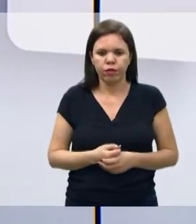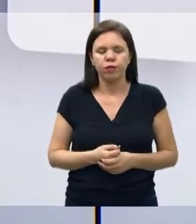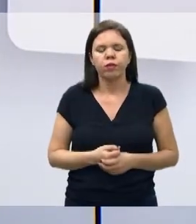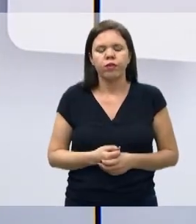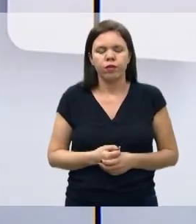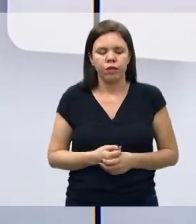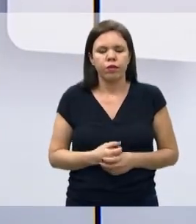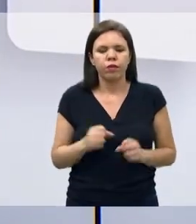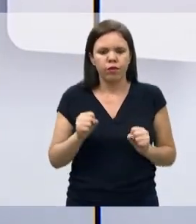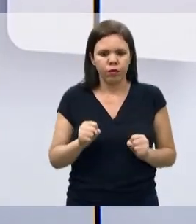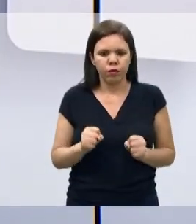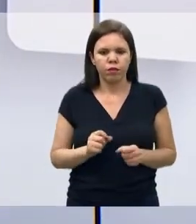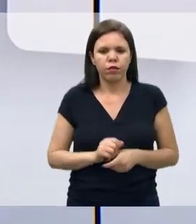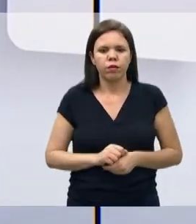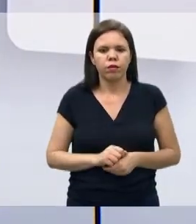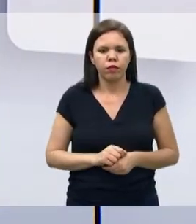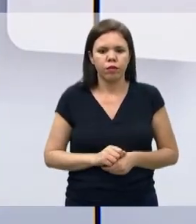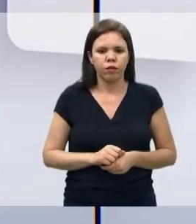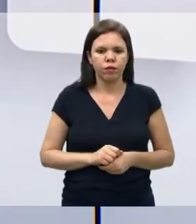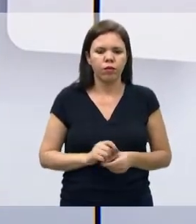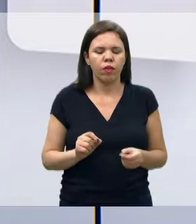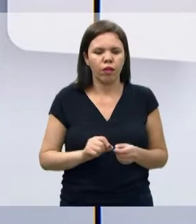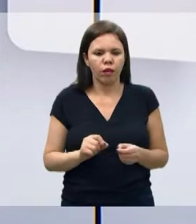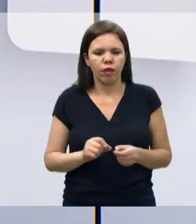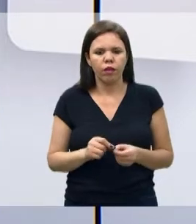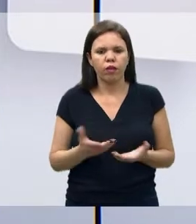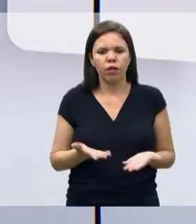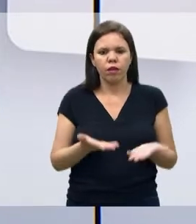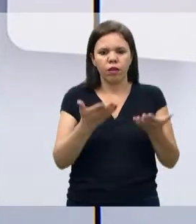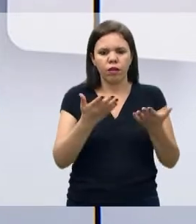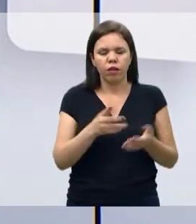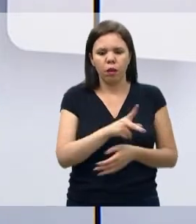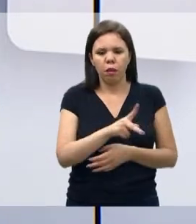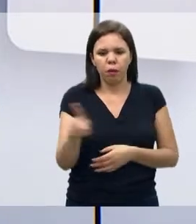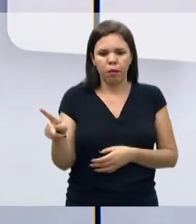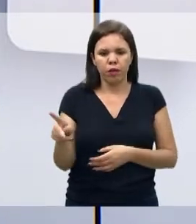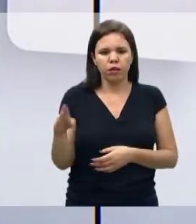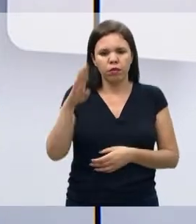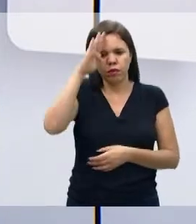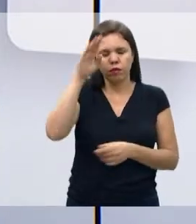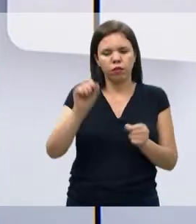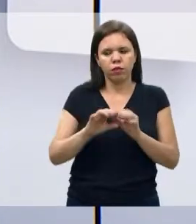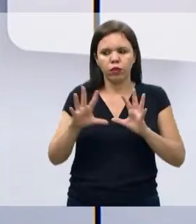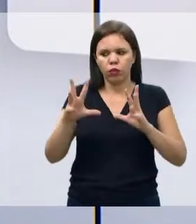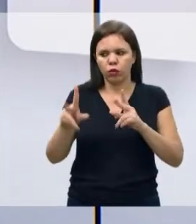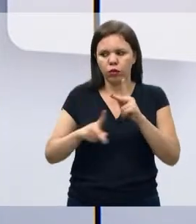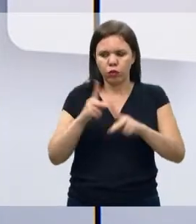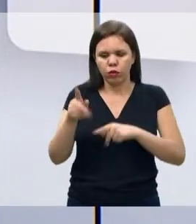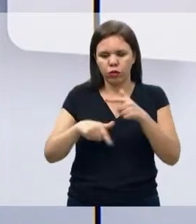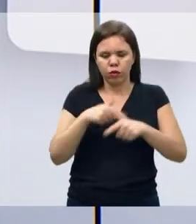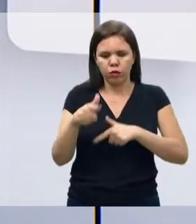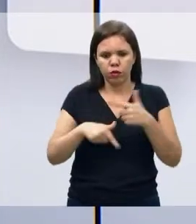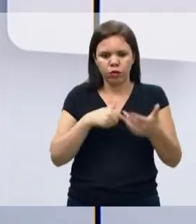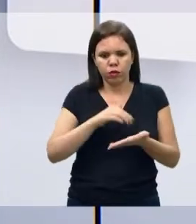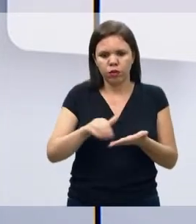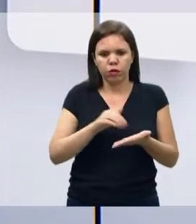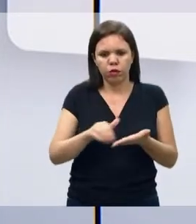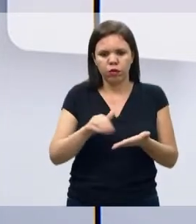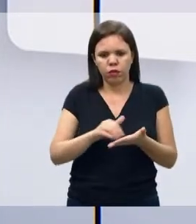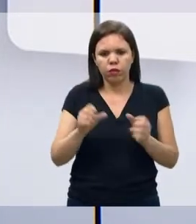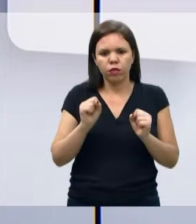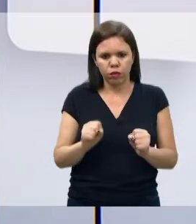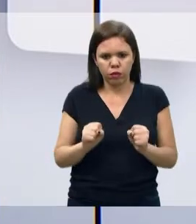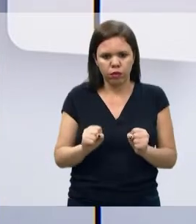forma, levar, né, esse questionamento ao presidente da República e todo o seu rol de secretários, para